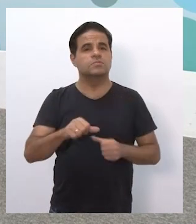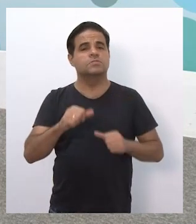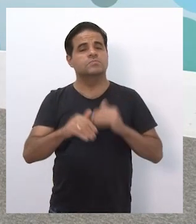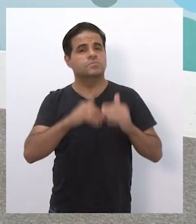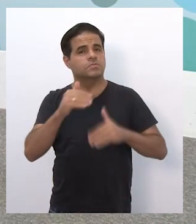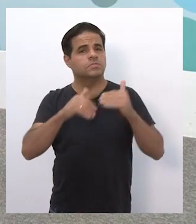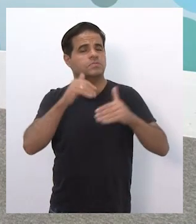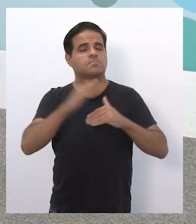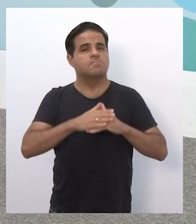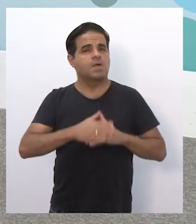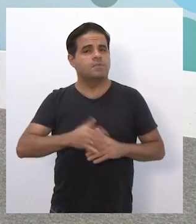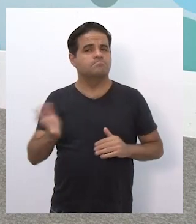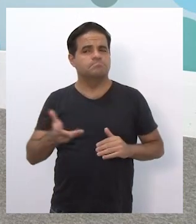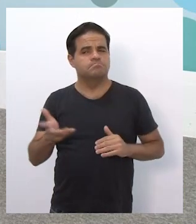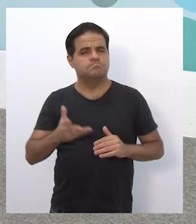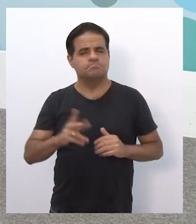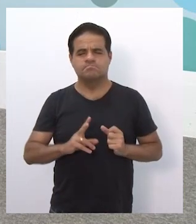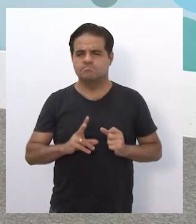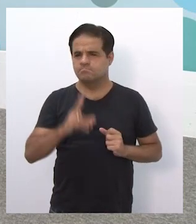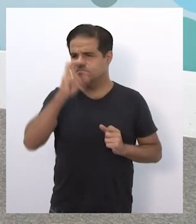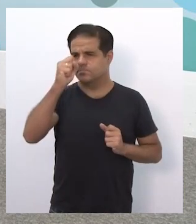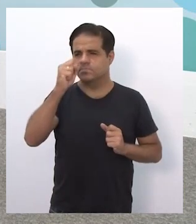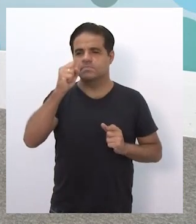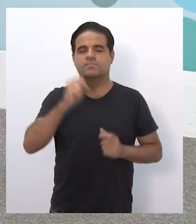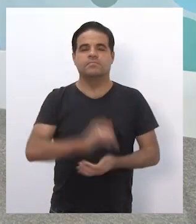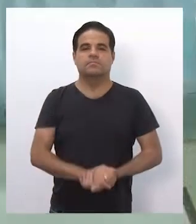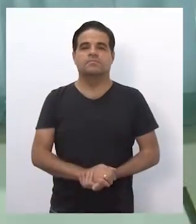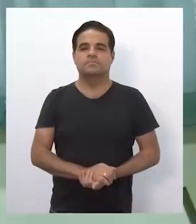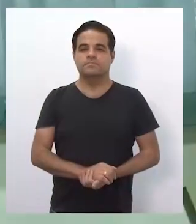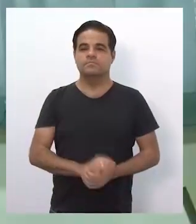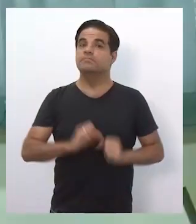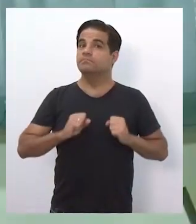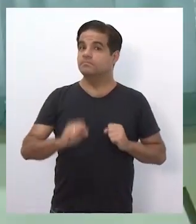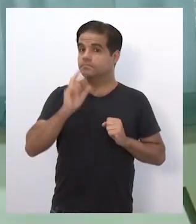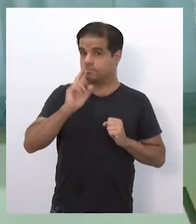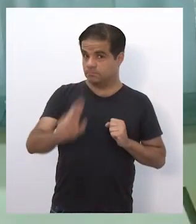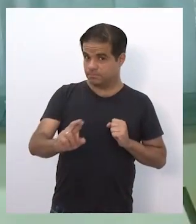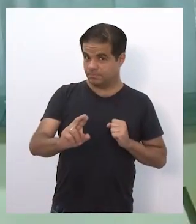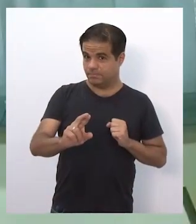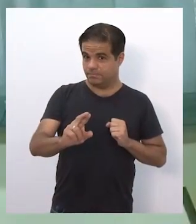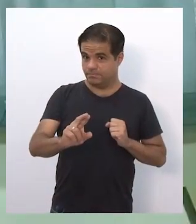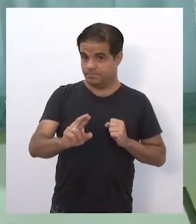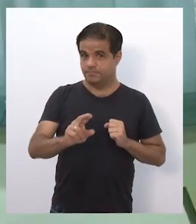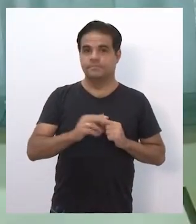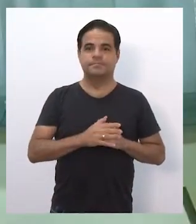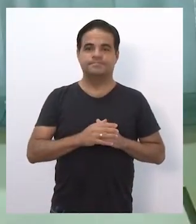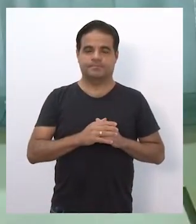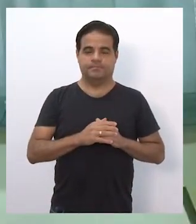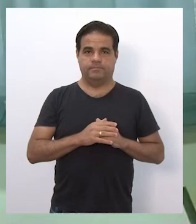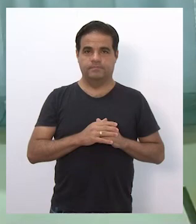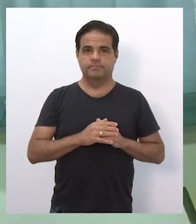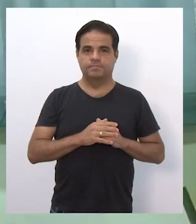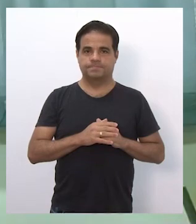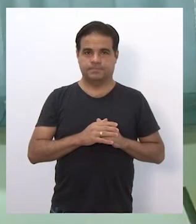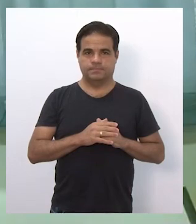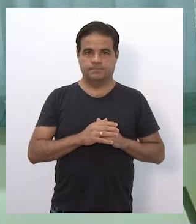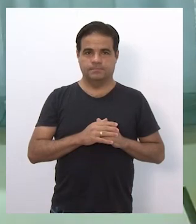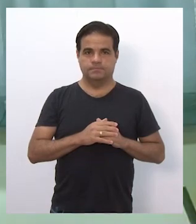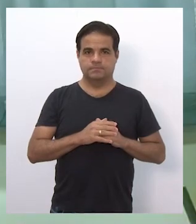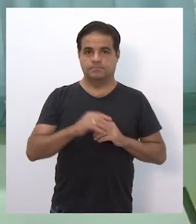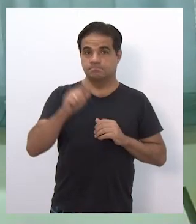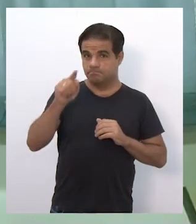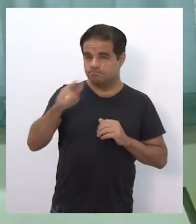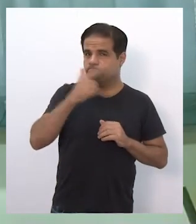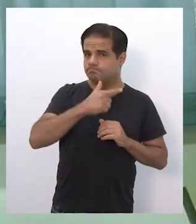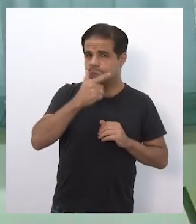um mais potente? Posso responder, Felipe? Pode, fica à vontade. Vamos lá. Você consegue, desde